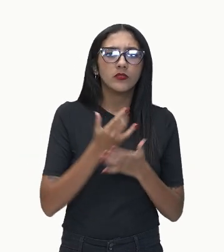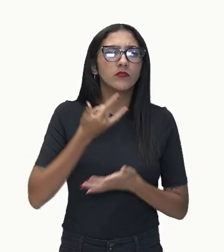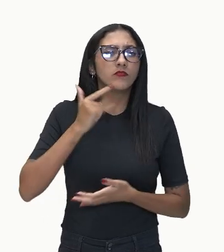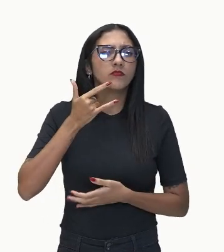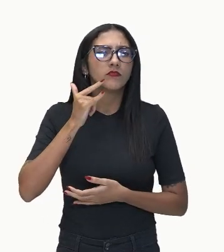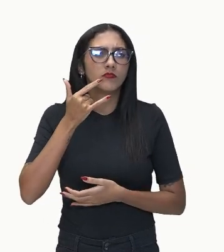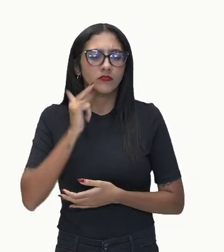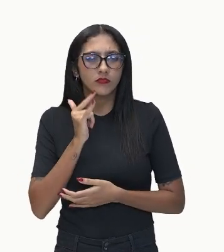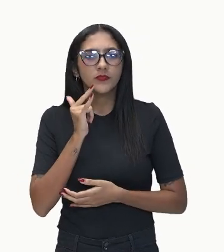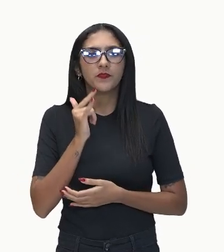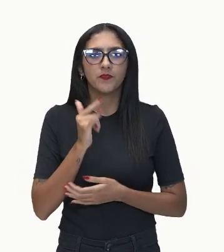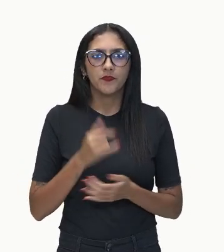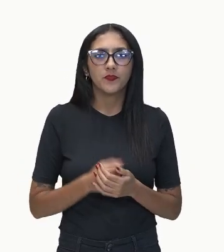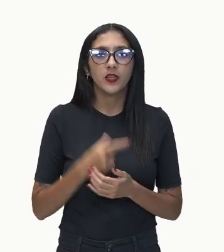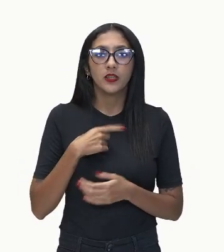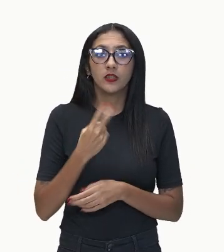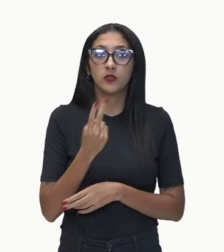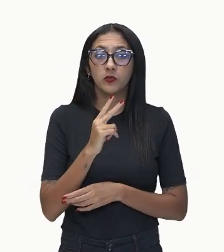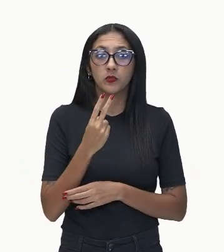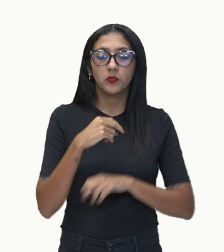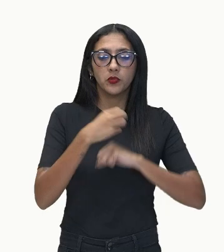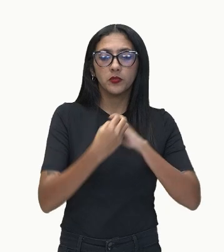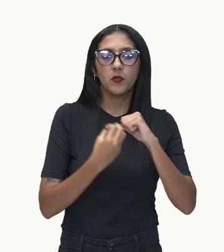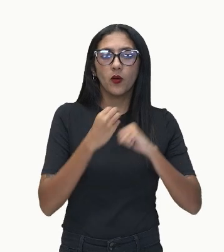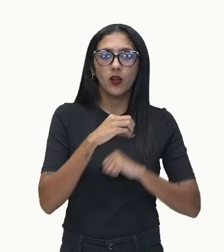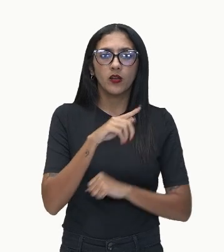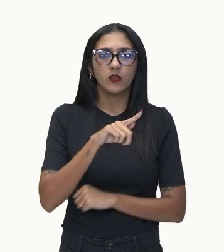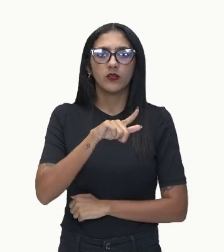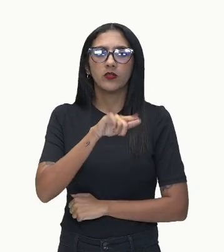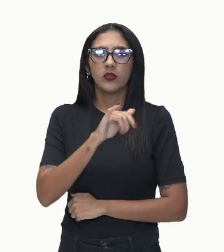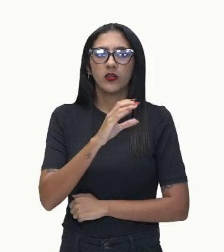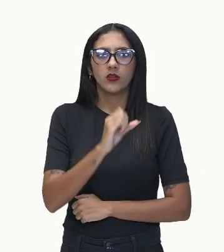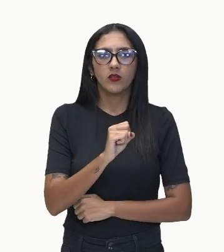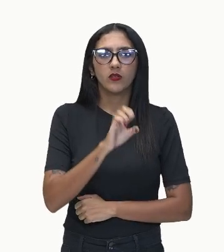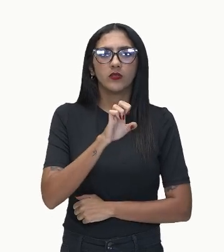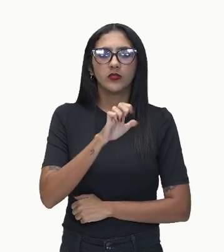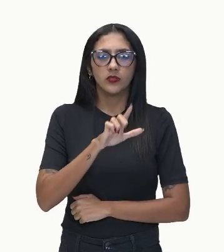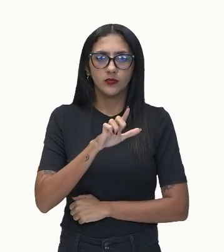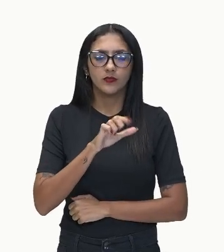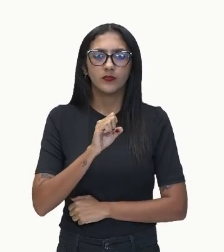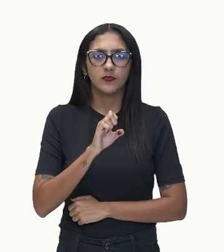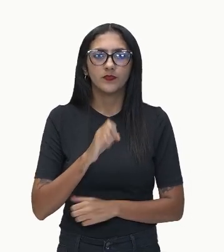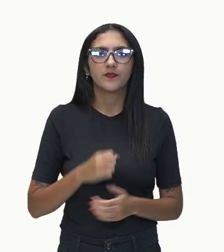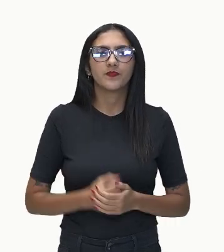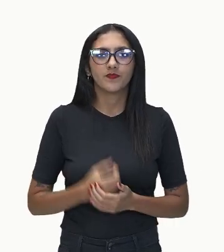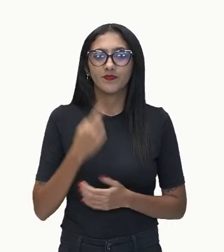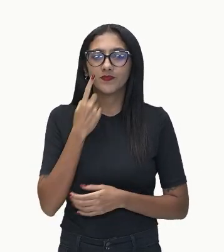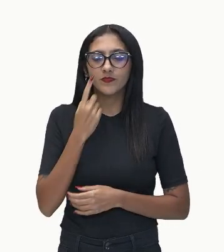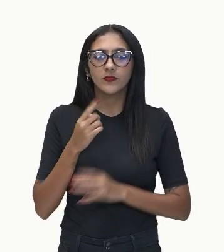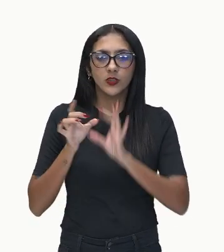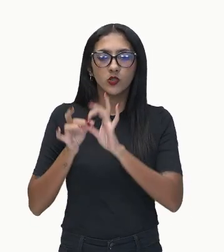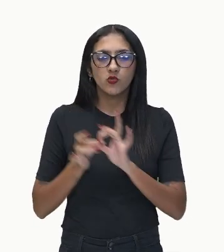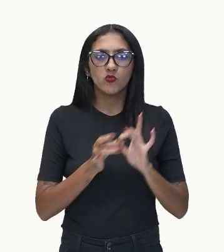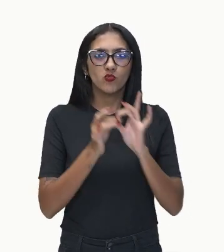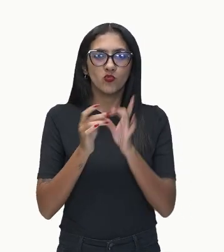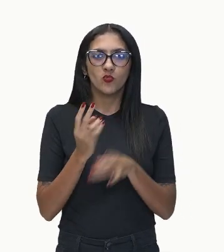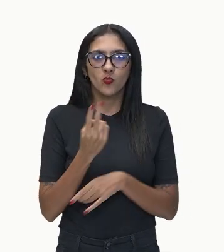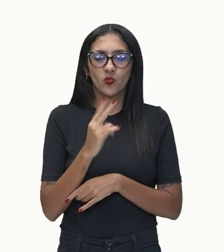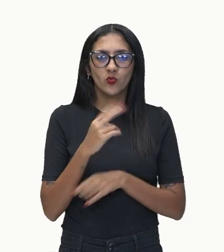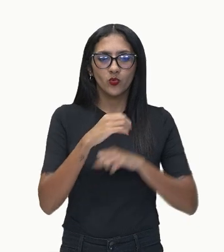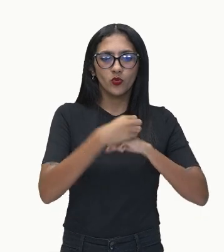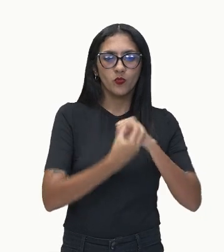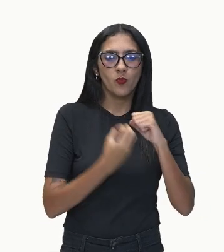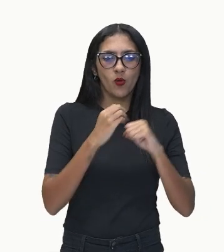é formada por 2 moléculas de glicose. Então, aqui a glicose e outra glicose, quando elas se juntaram, formaram